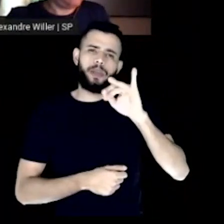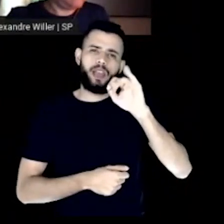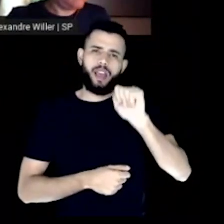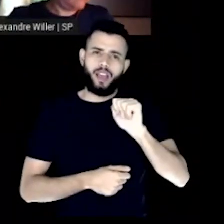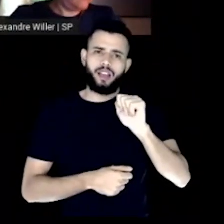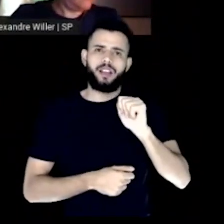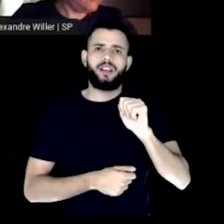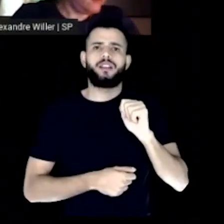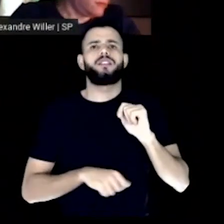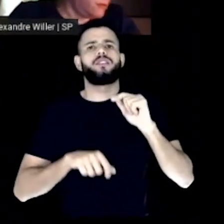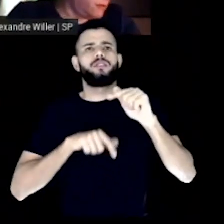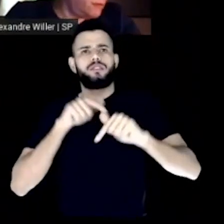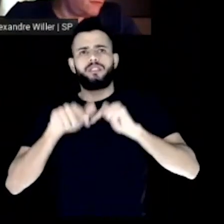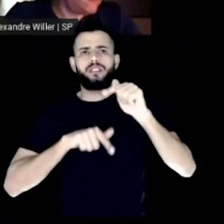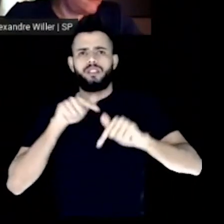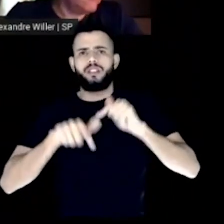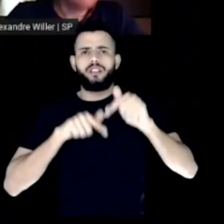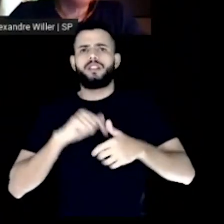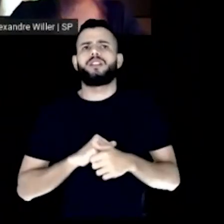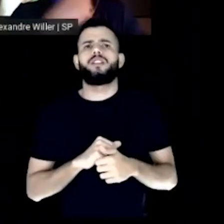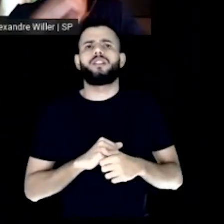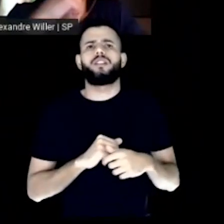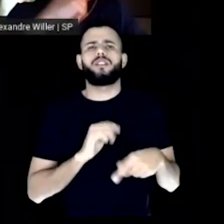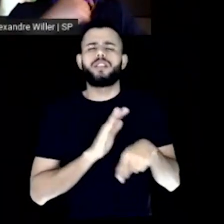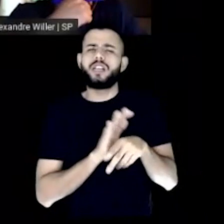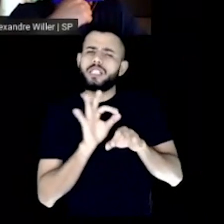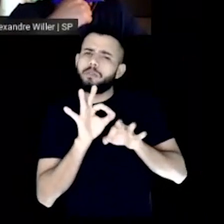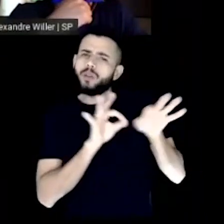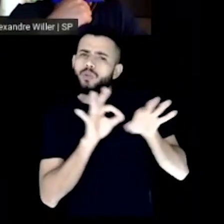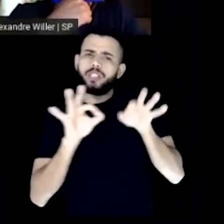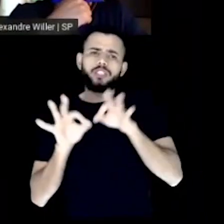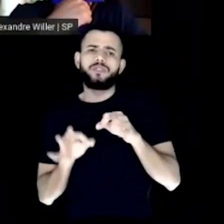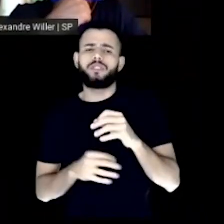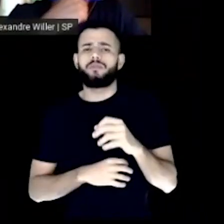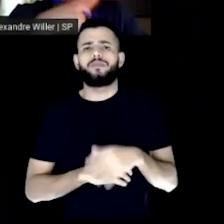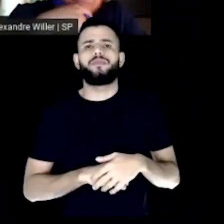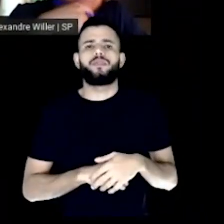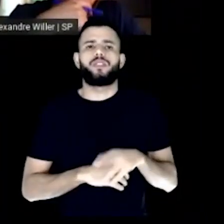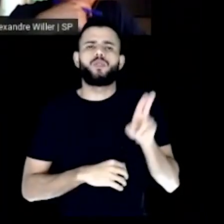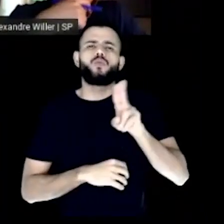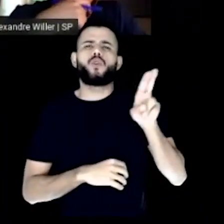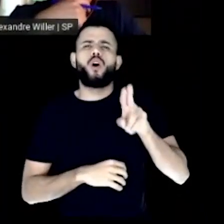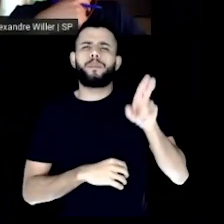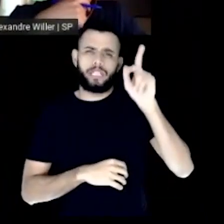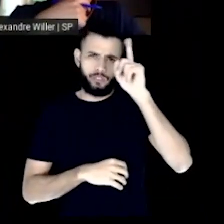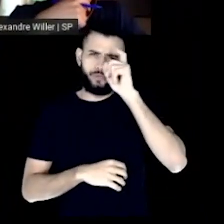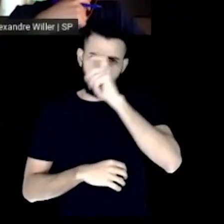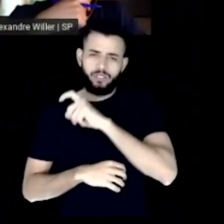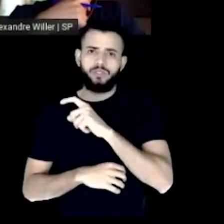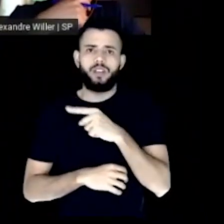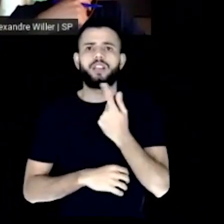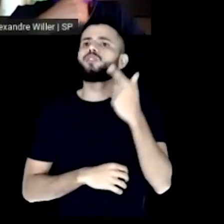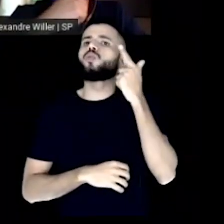distopias, como o Chef tem, agora também tem essa literatura especulativa, né, a questão do nome aí,